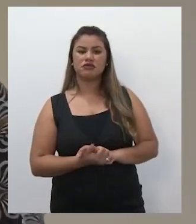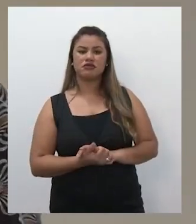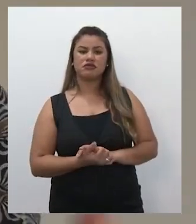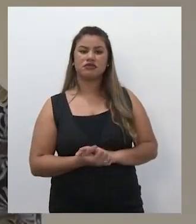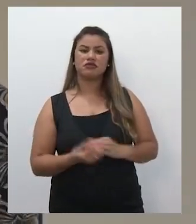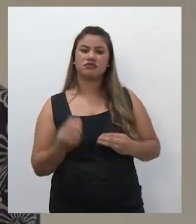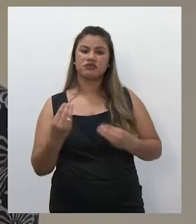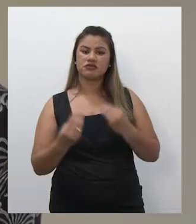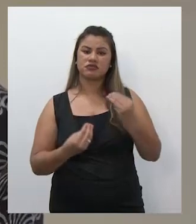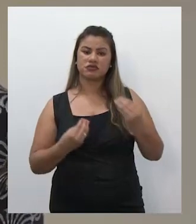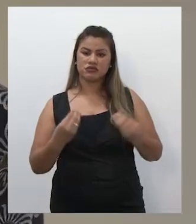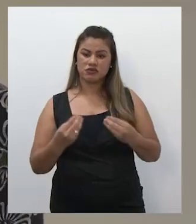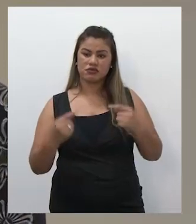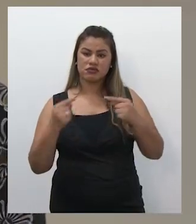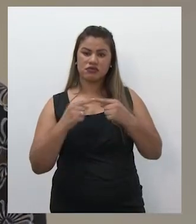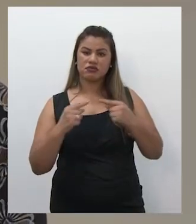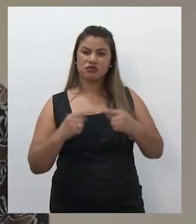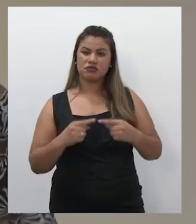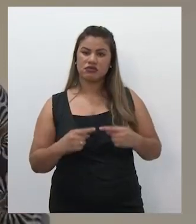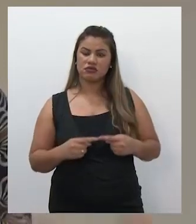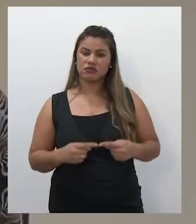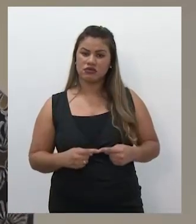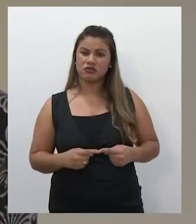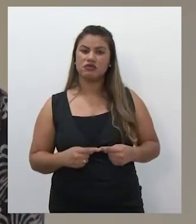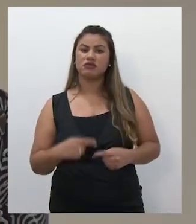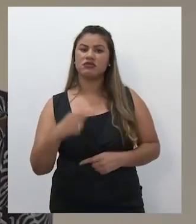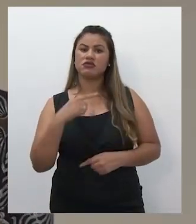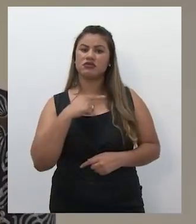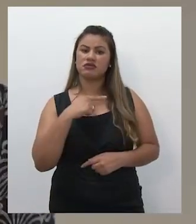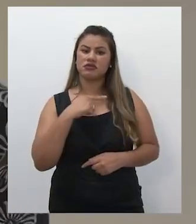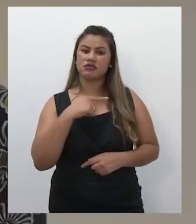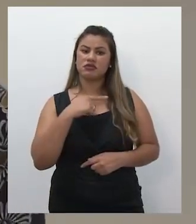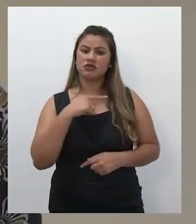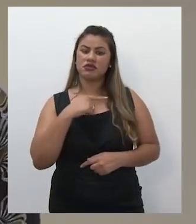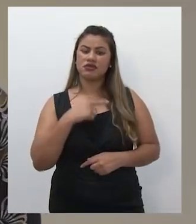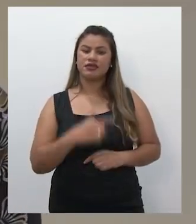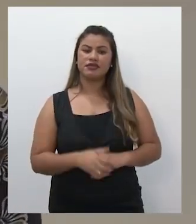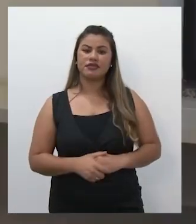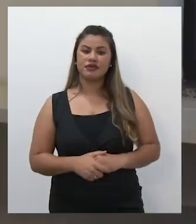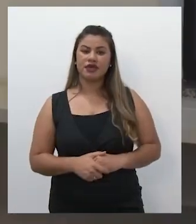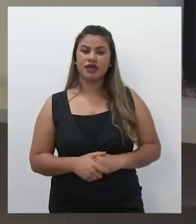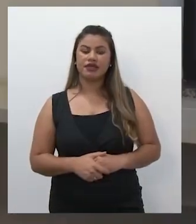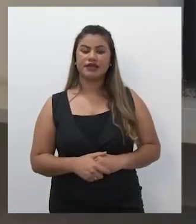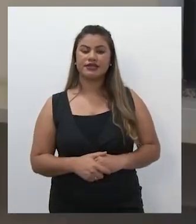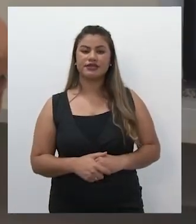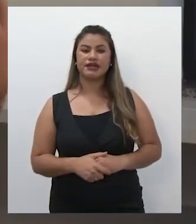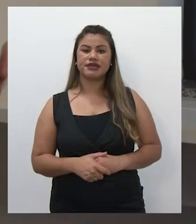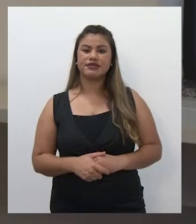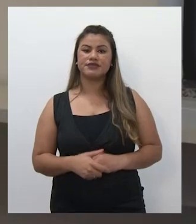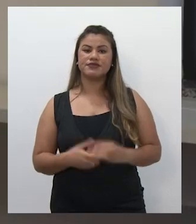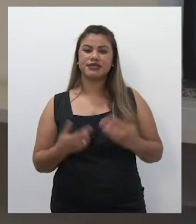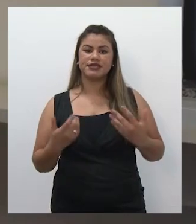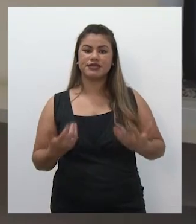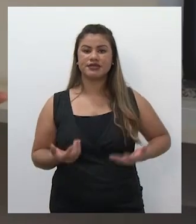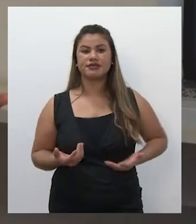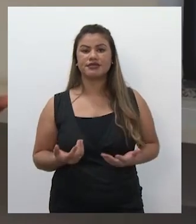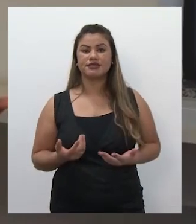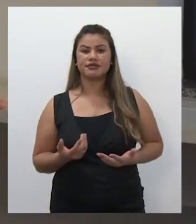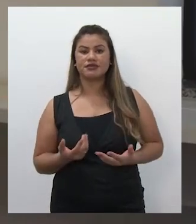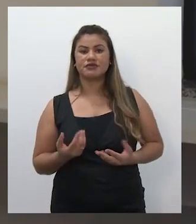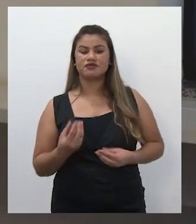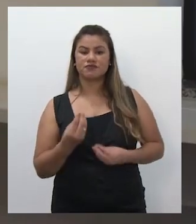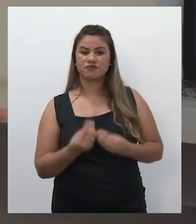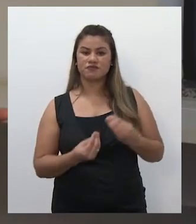transversalizadas nos vários componentes curriculares, nas várias áreas do conhecimento. Enfim, são capacidades que